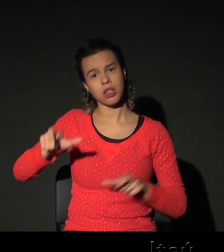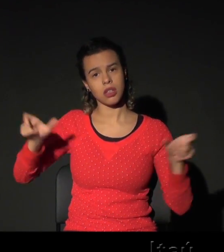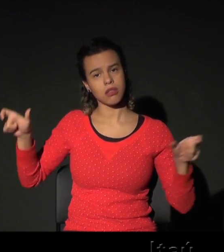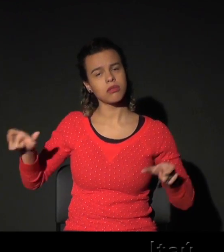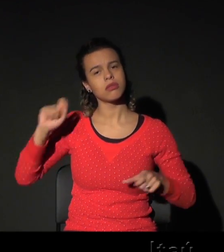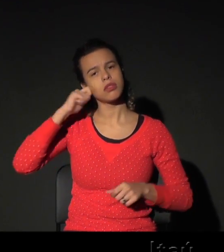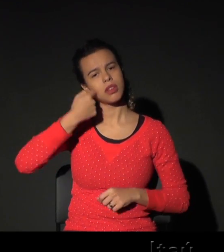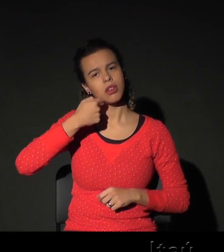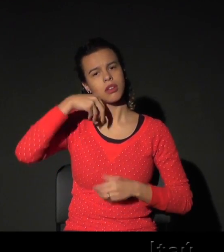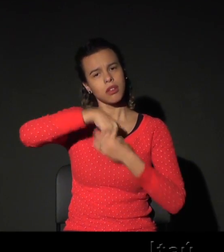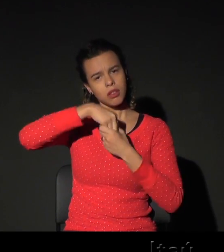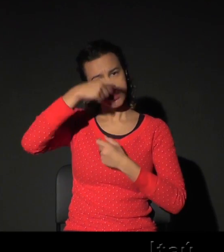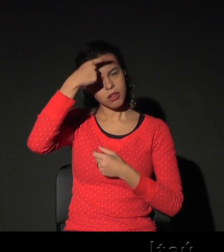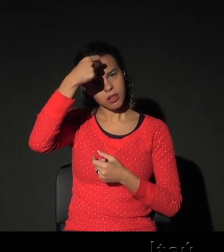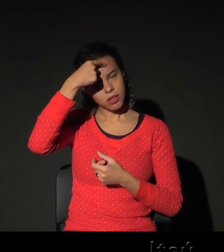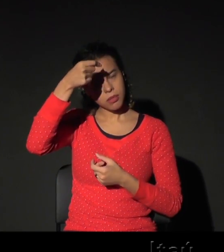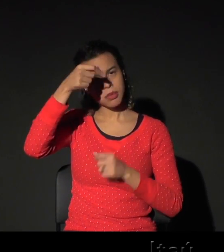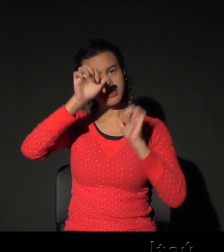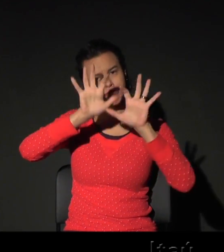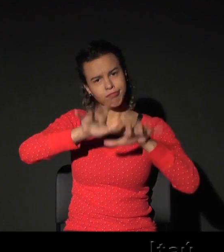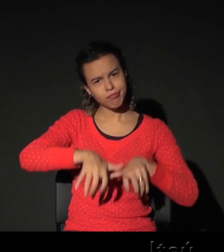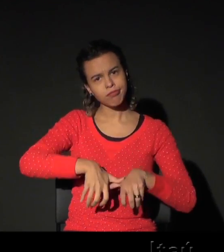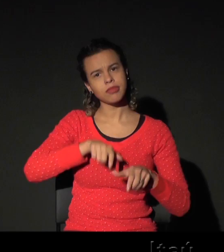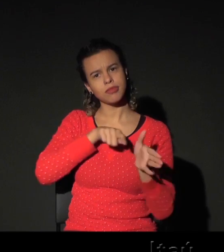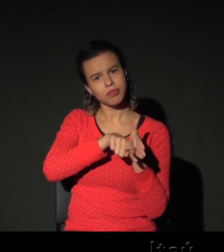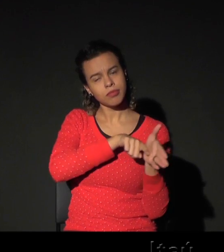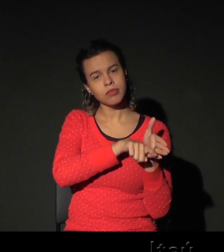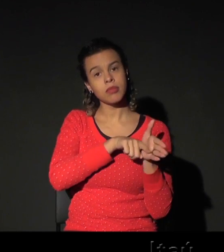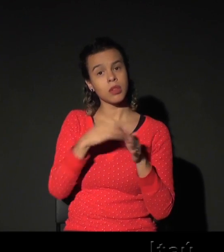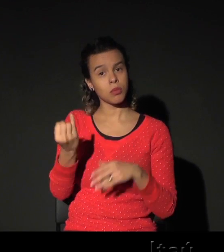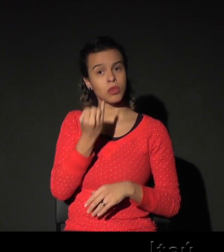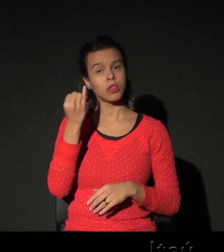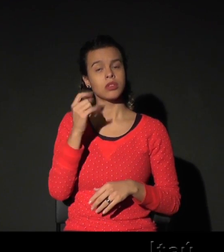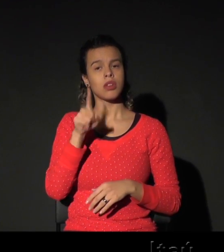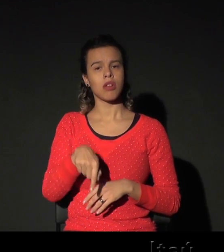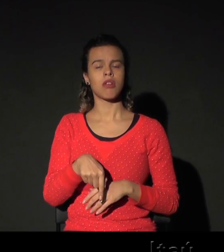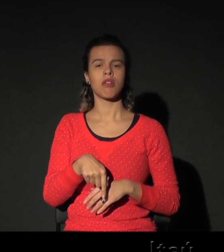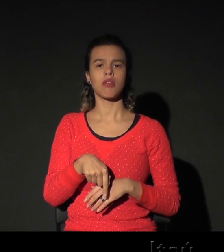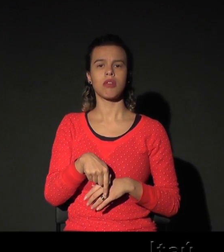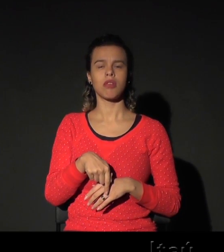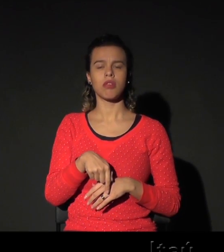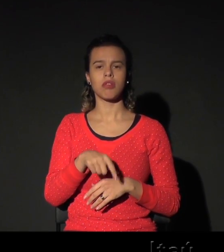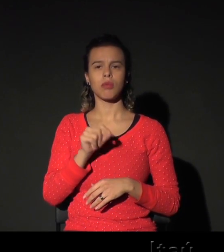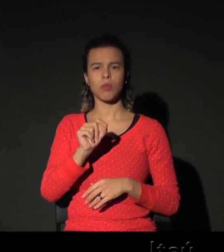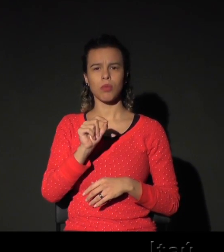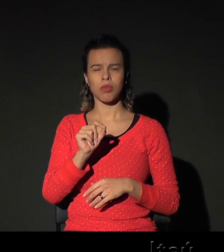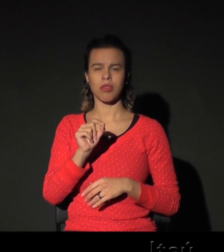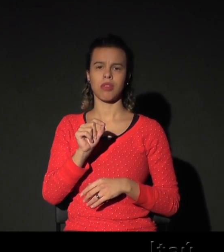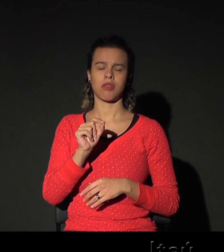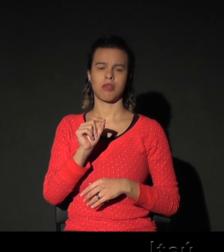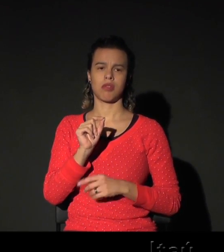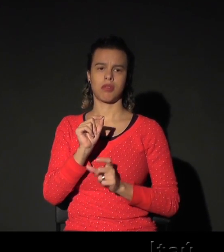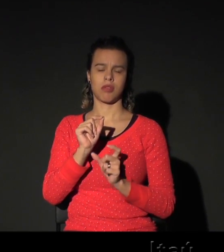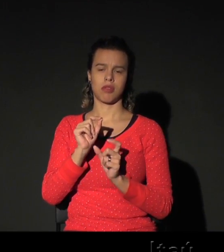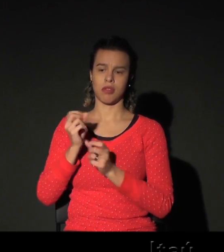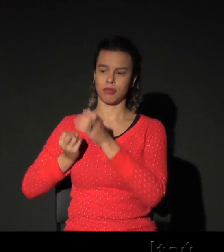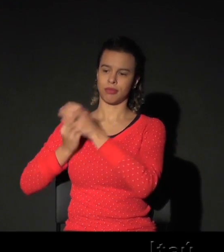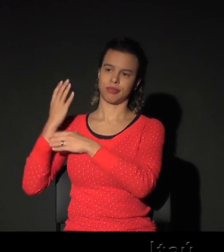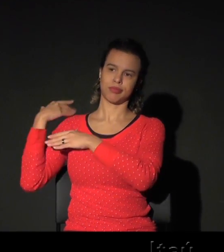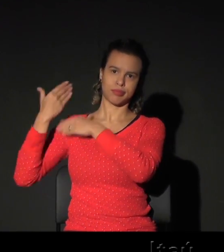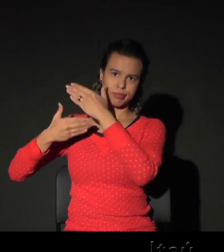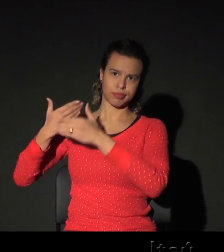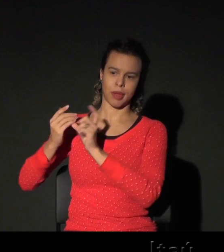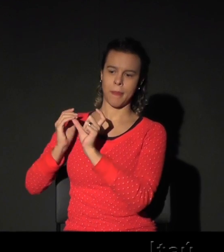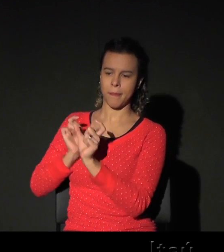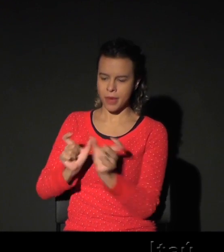na academia trazem de muito importante é romper com essa neutralidade epistemológica que a Bovo também